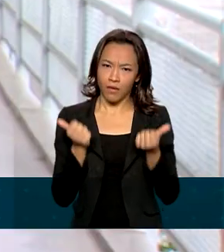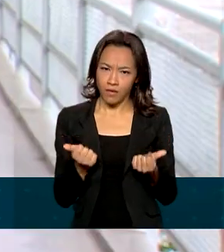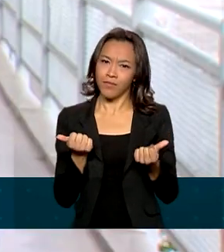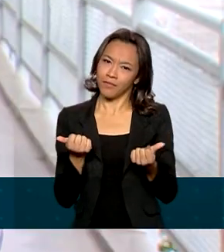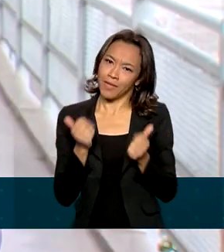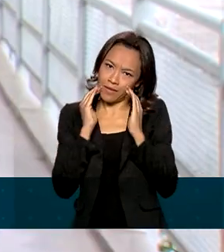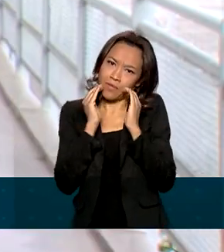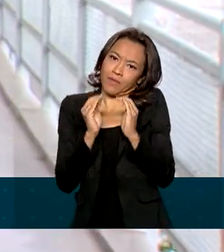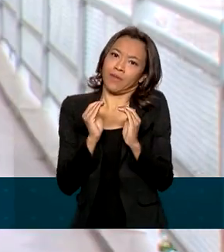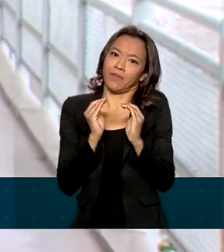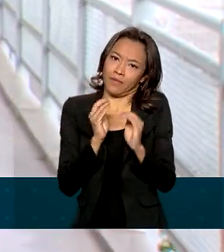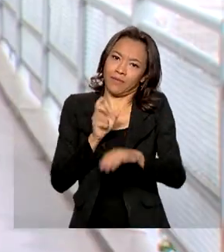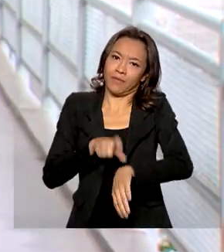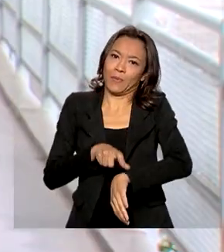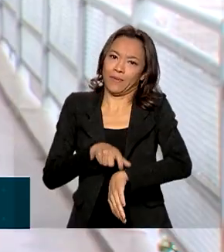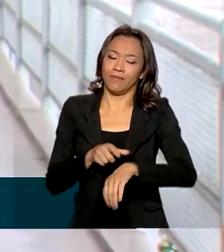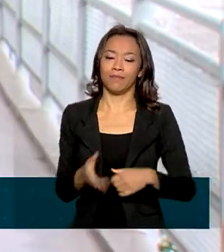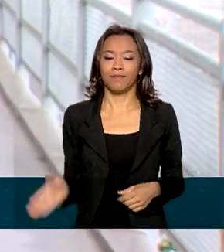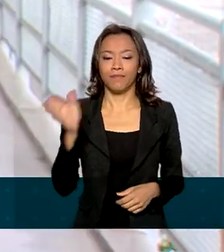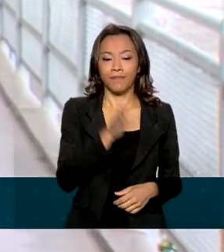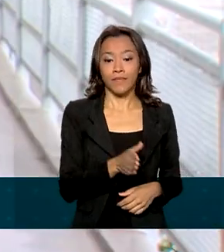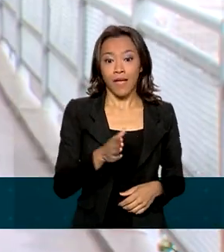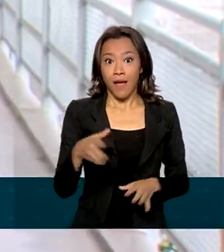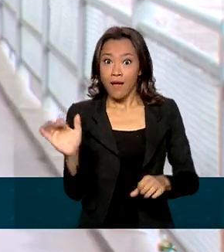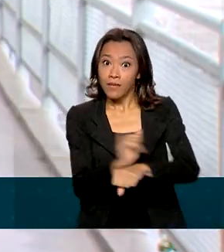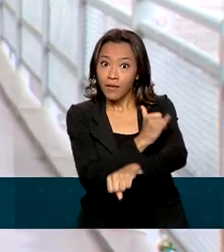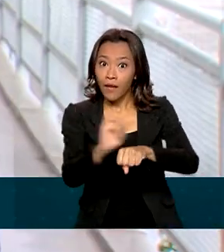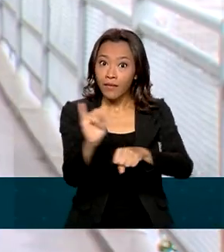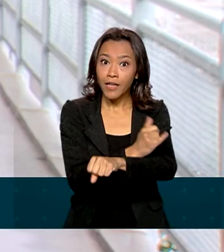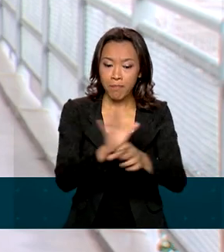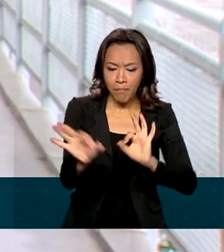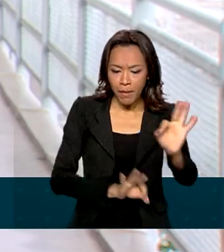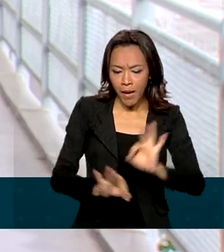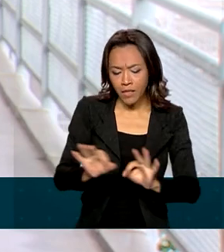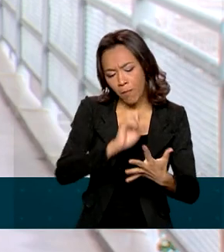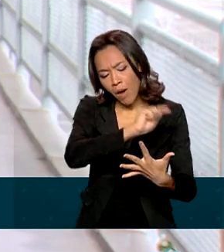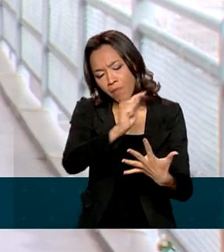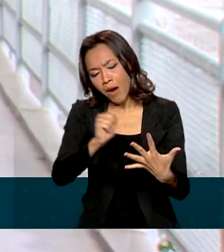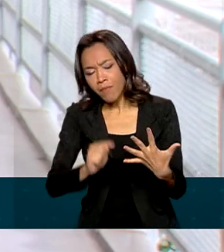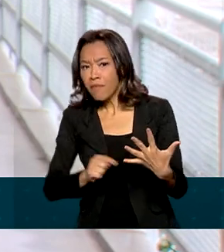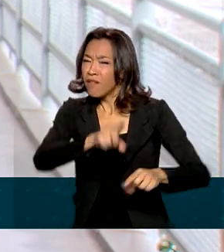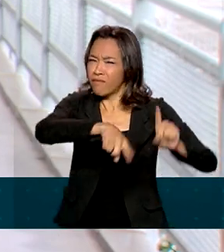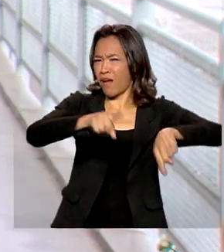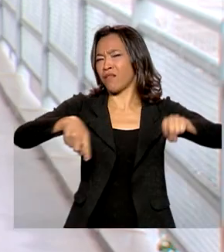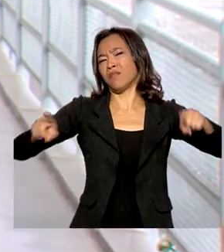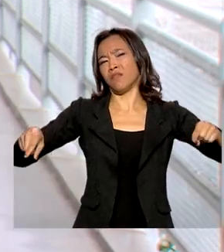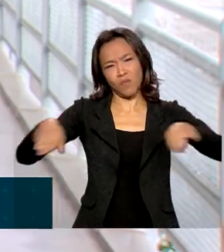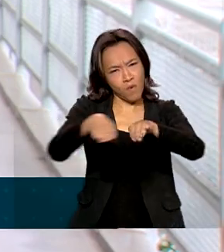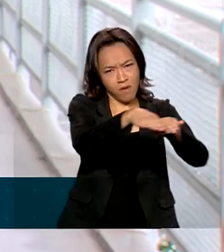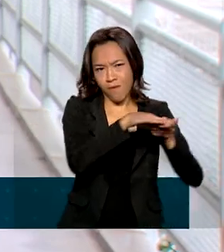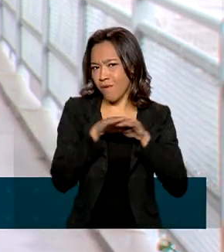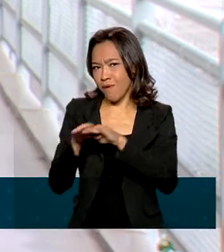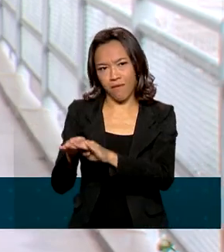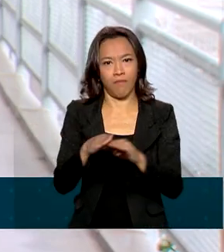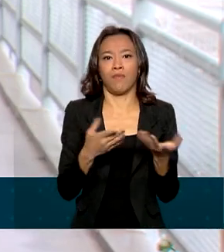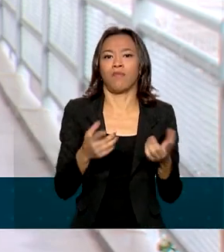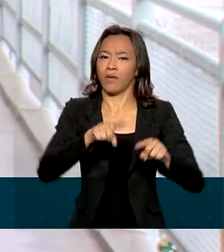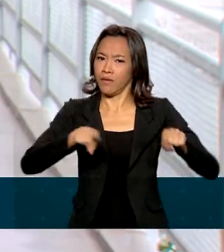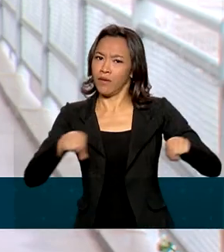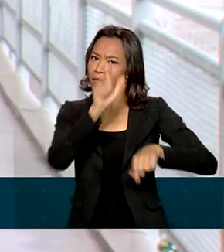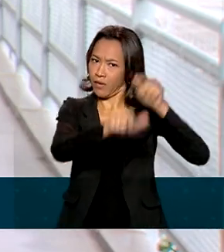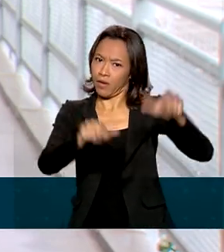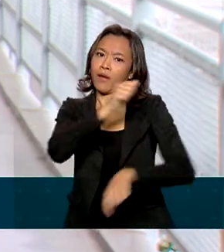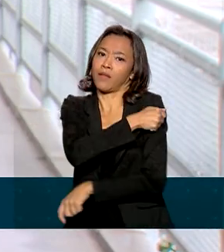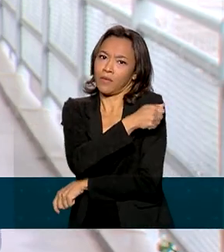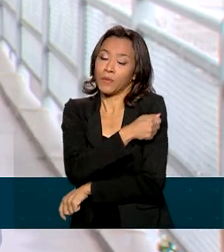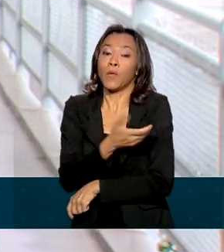o tempo. As estratégias de preparação nessa reta final podem variar de aluno para aluno. Mas, em geral, os professores recomendam que o melhor